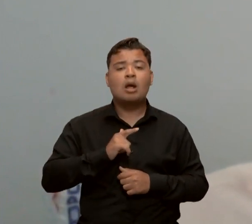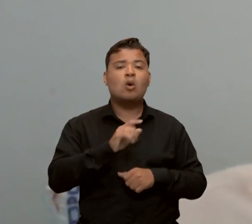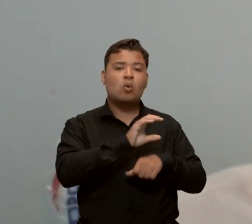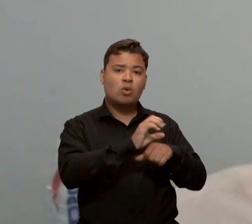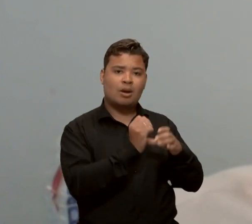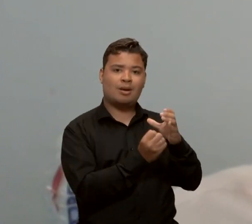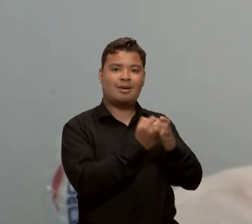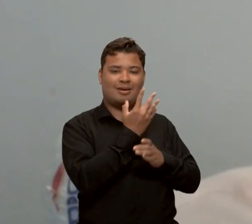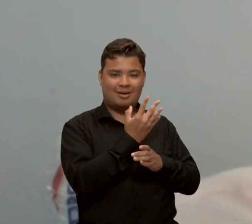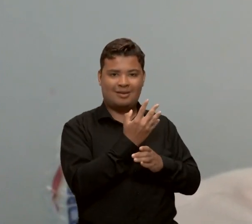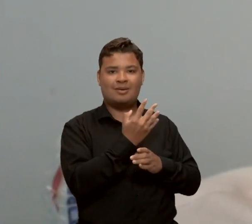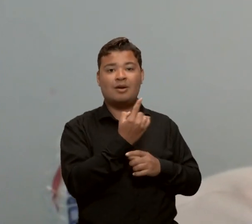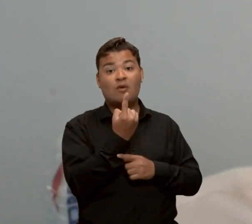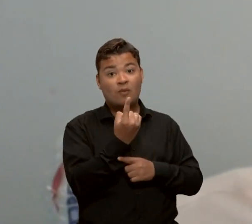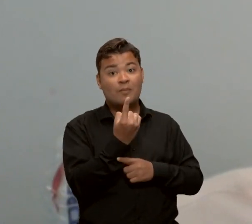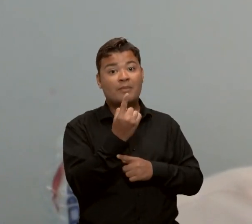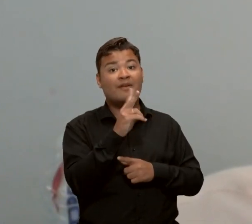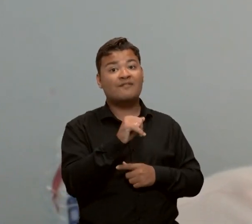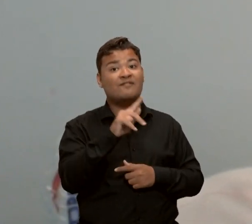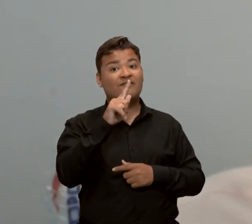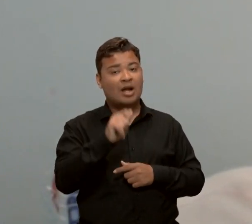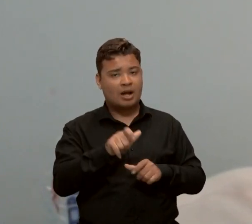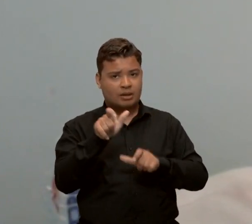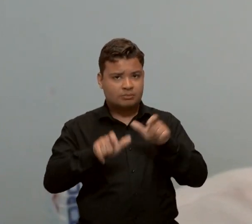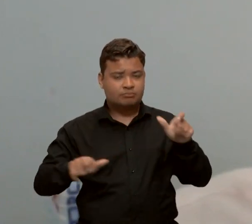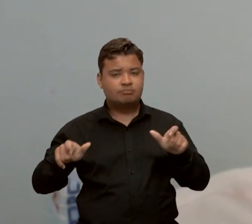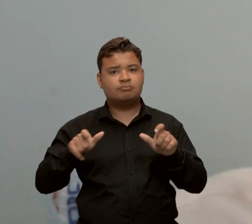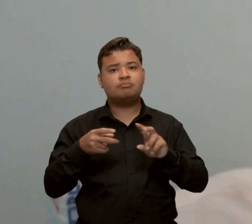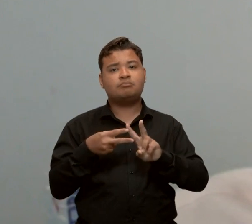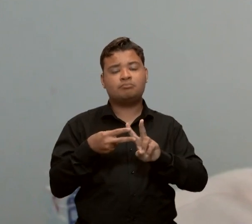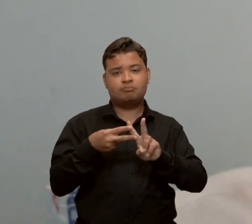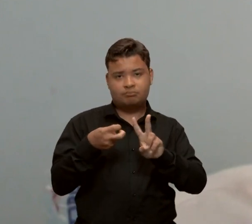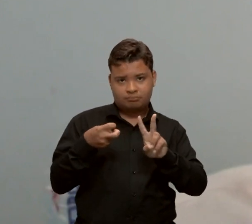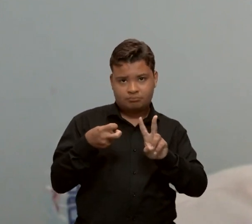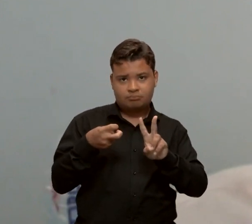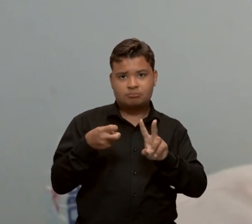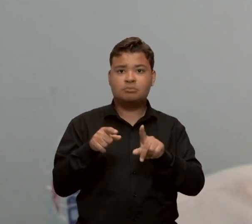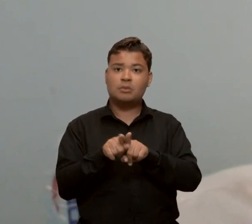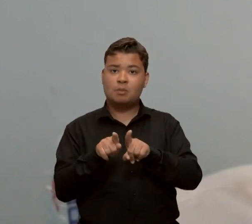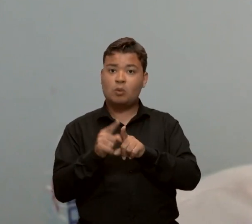a universidade reserva uma vaga para indígena e uma vaga para quilombola.